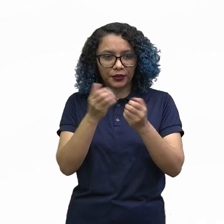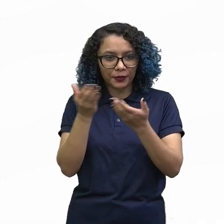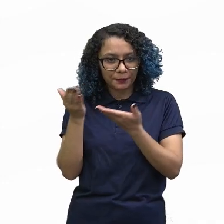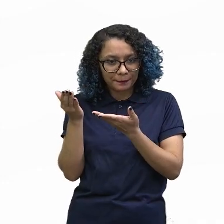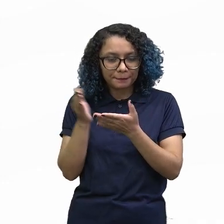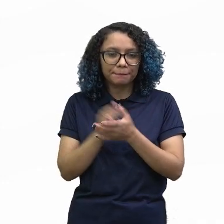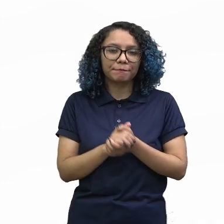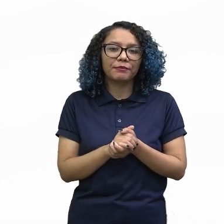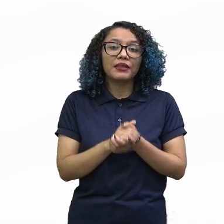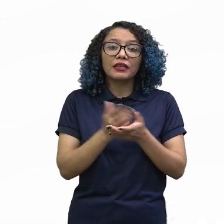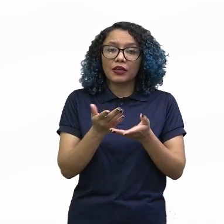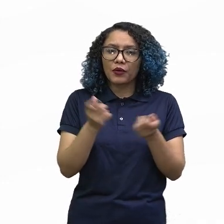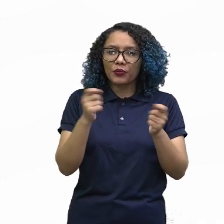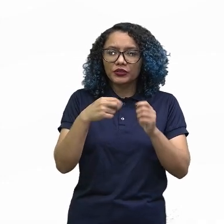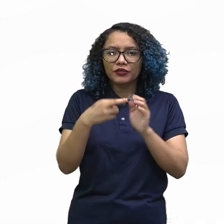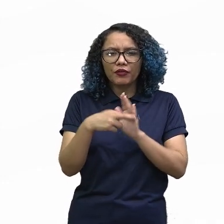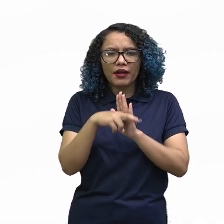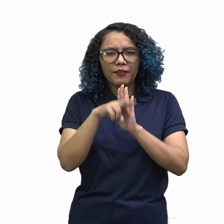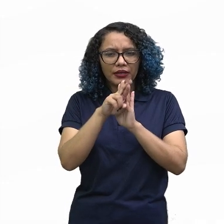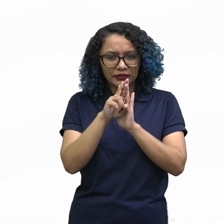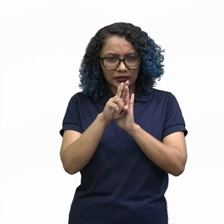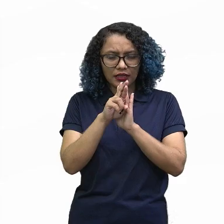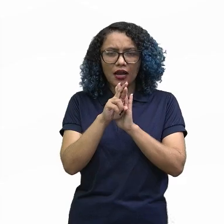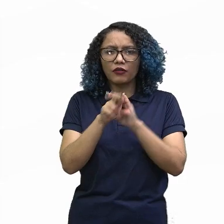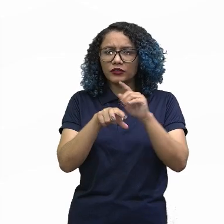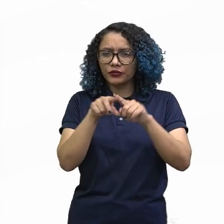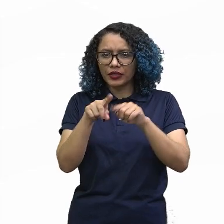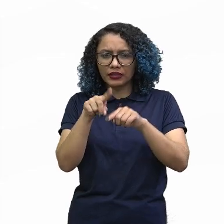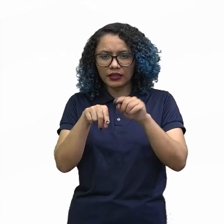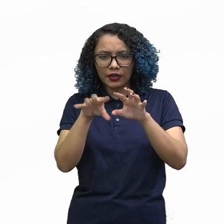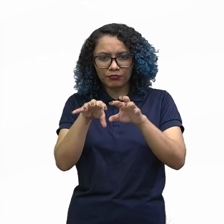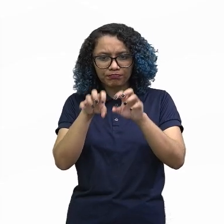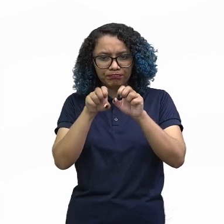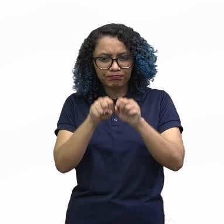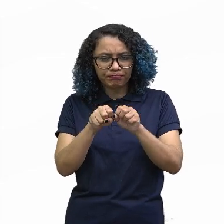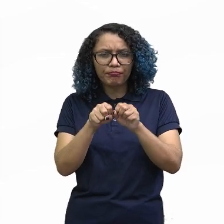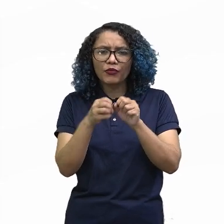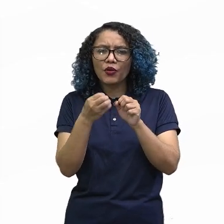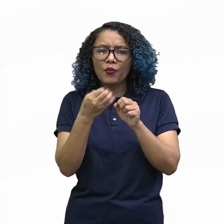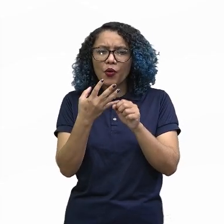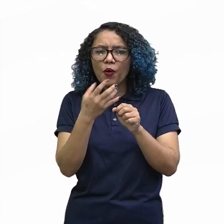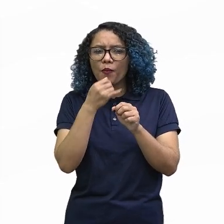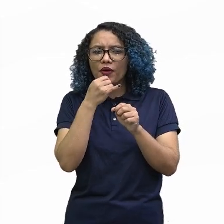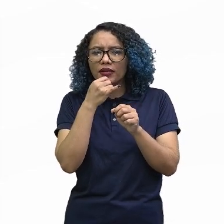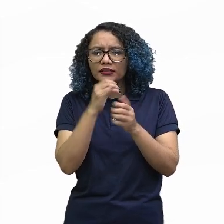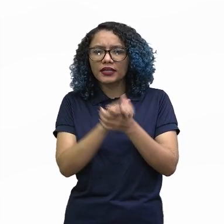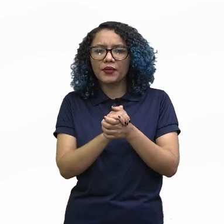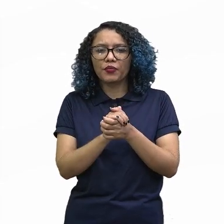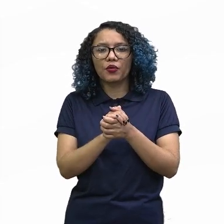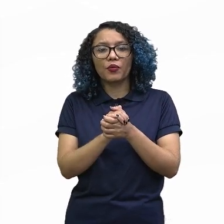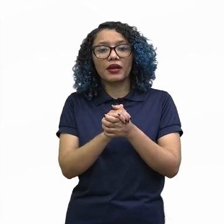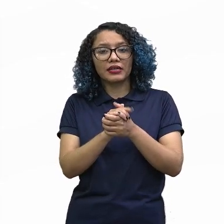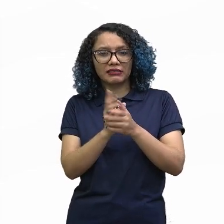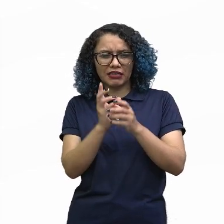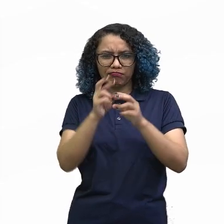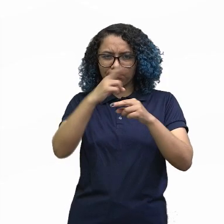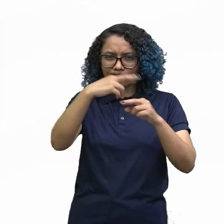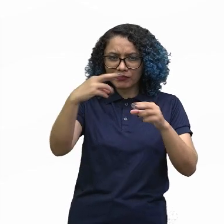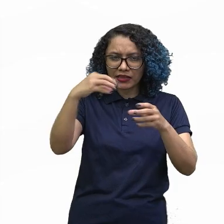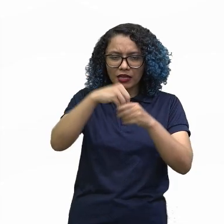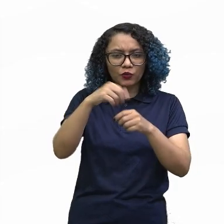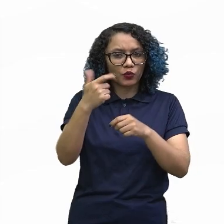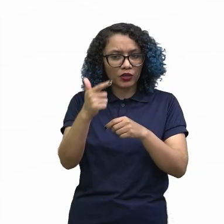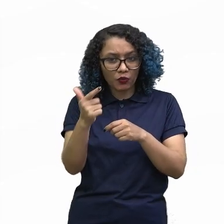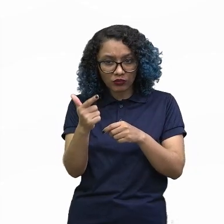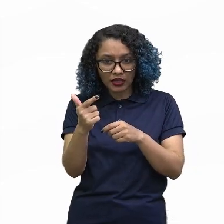comigo. Podemos representar os receptores ideais, aqueles que não apresentam essa resistência interna,